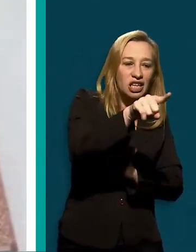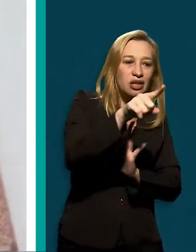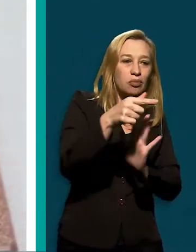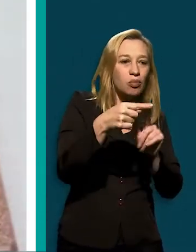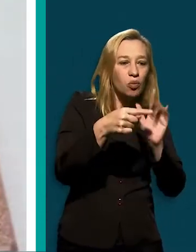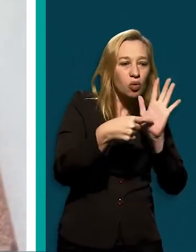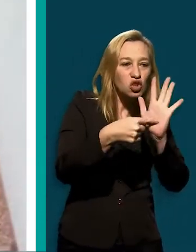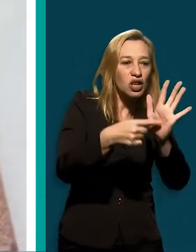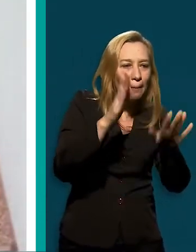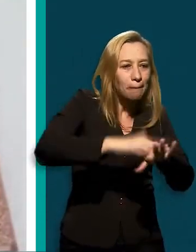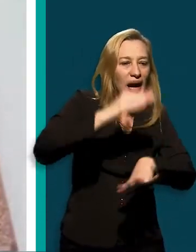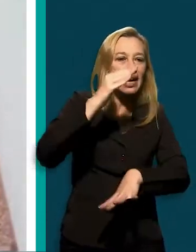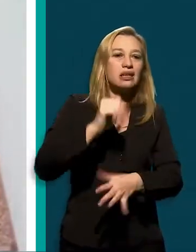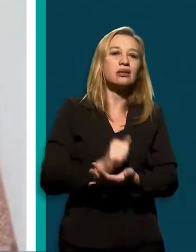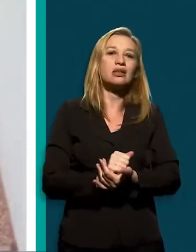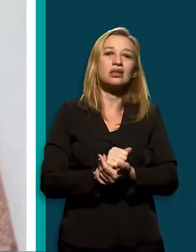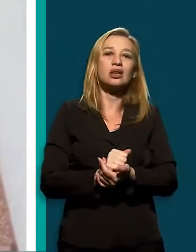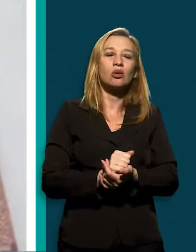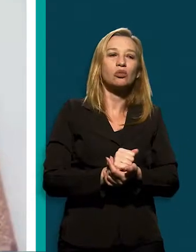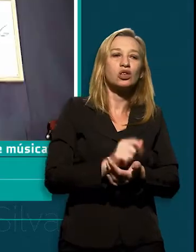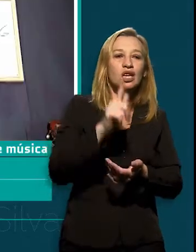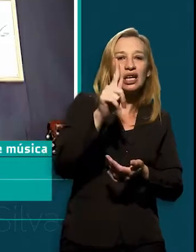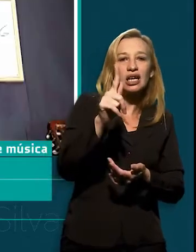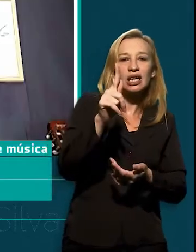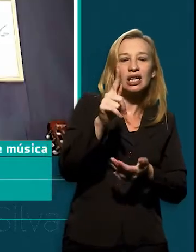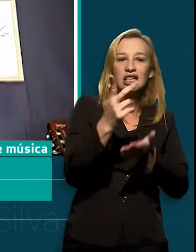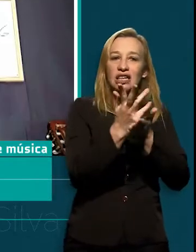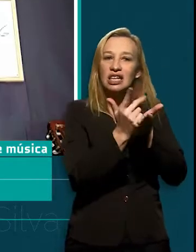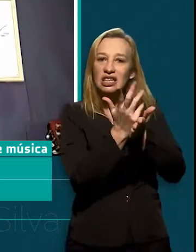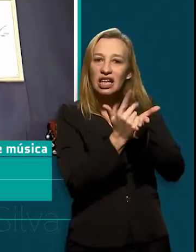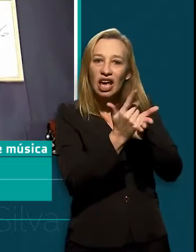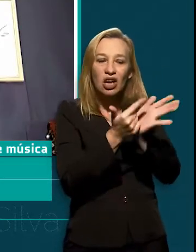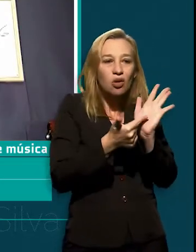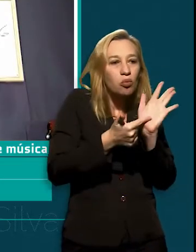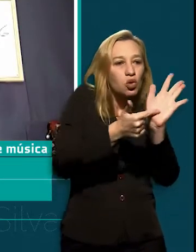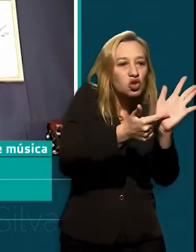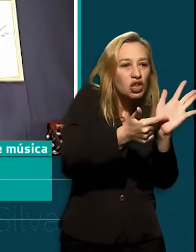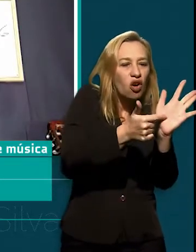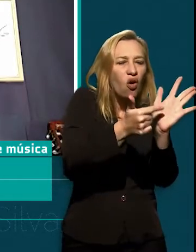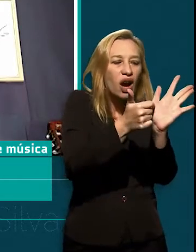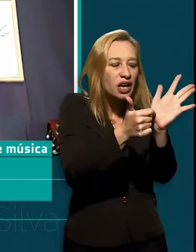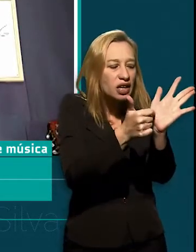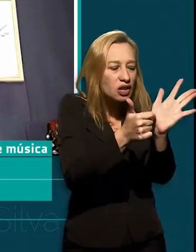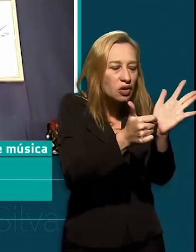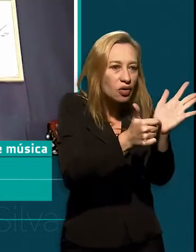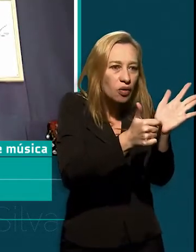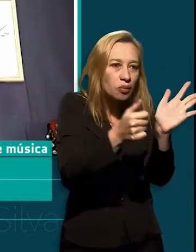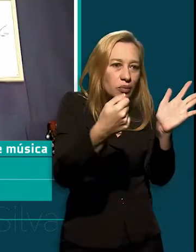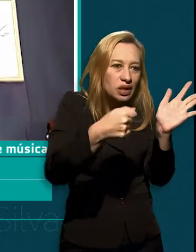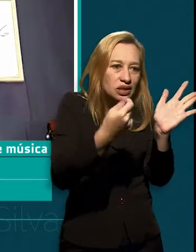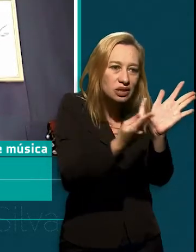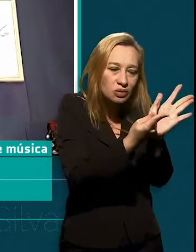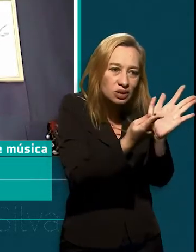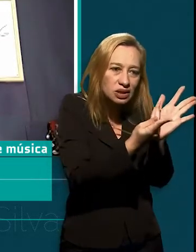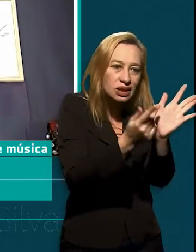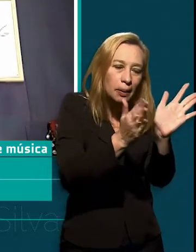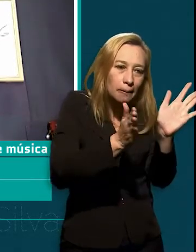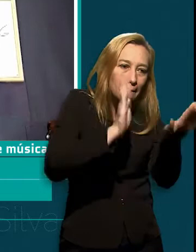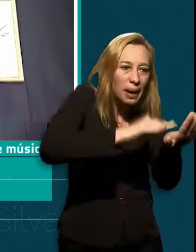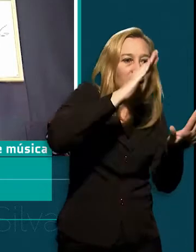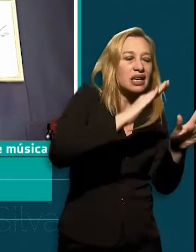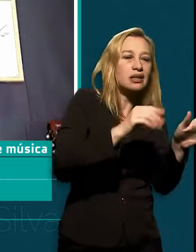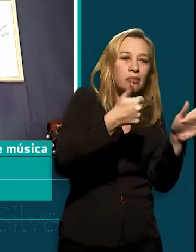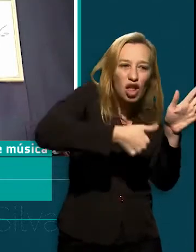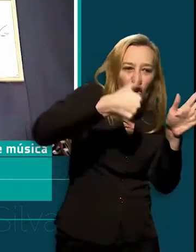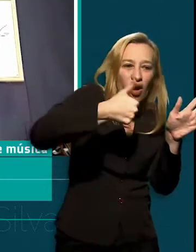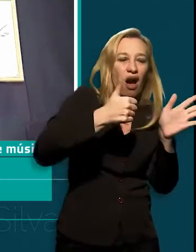com um gráfico. Aí eu botei lá o gráfico, o desenho, onde, olha, corrige aqui, esse ponto aqui tá legal, mas